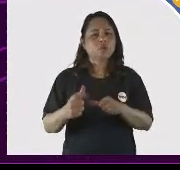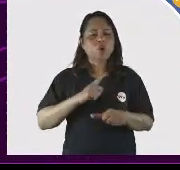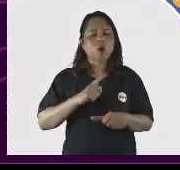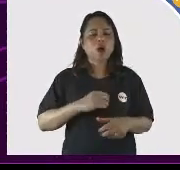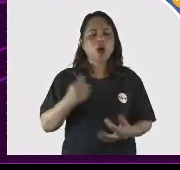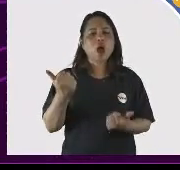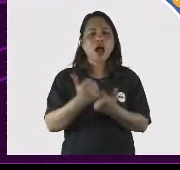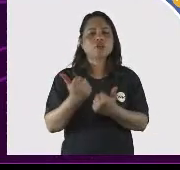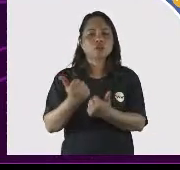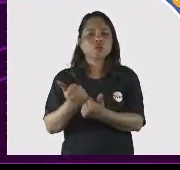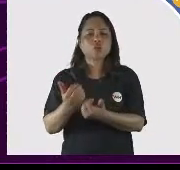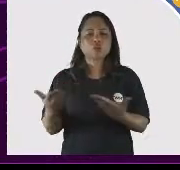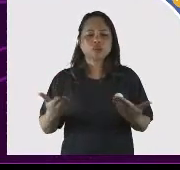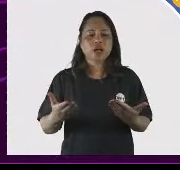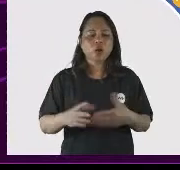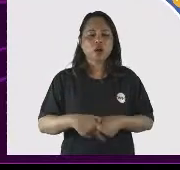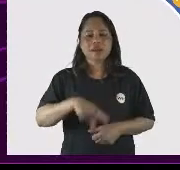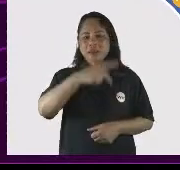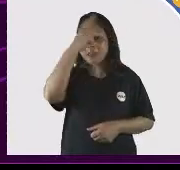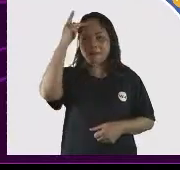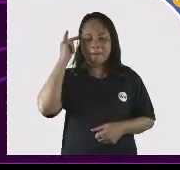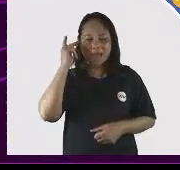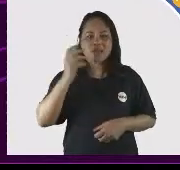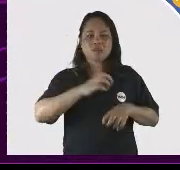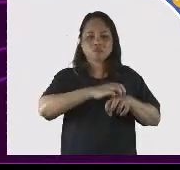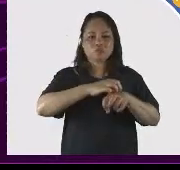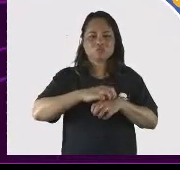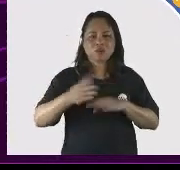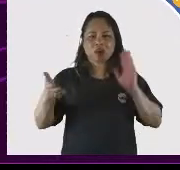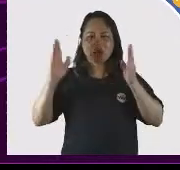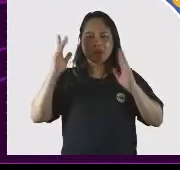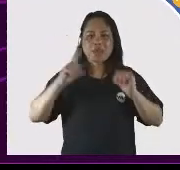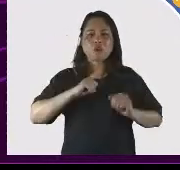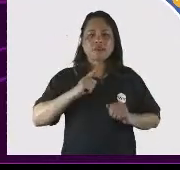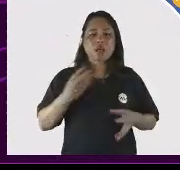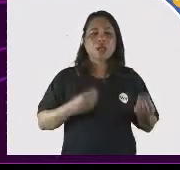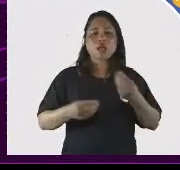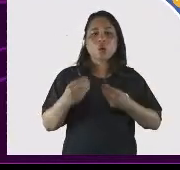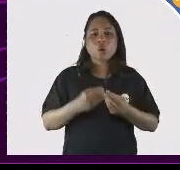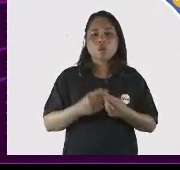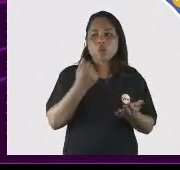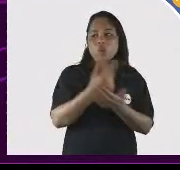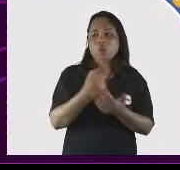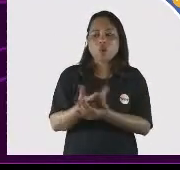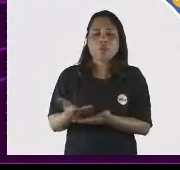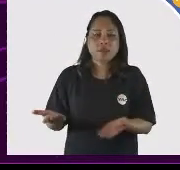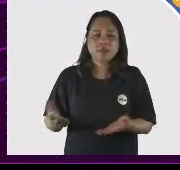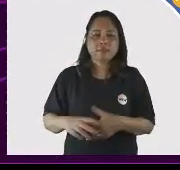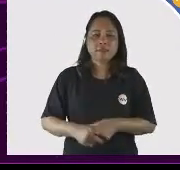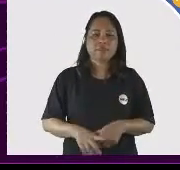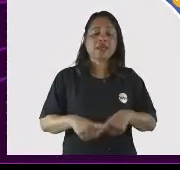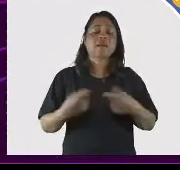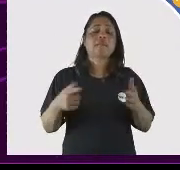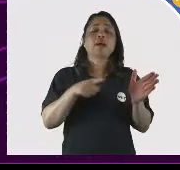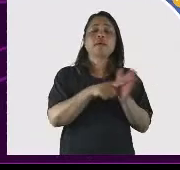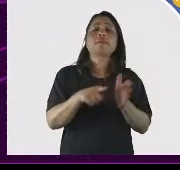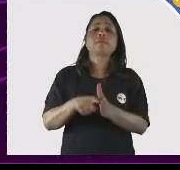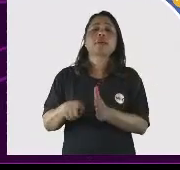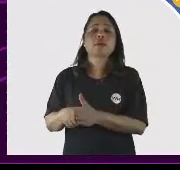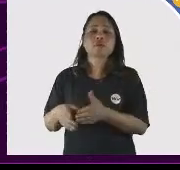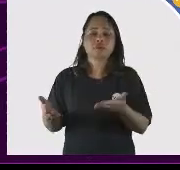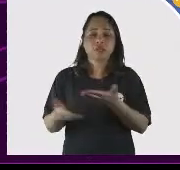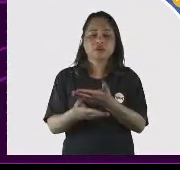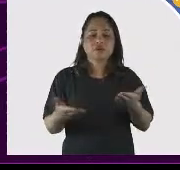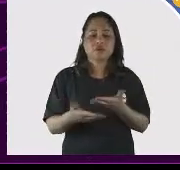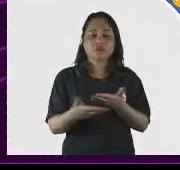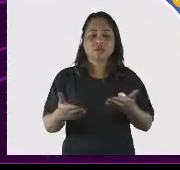que os protistas e caminhões eles tenham mais condições de de fazer aquisições né agora a pergunta que eu faço para você a respeito do finame né